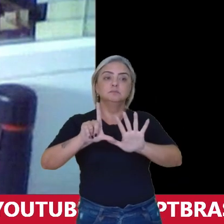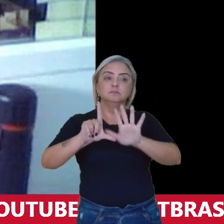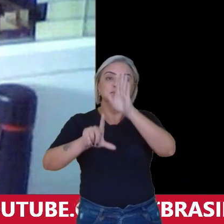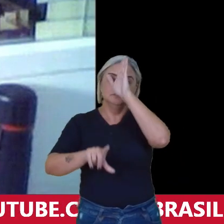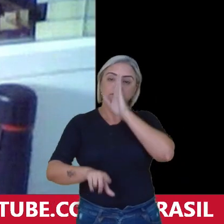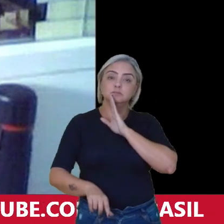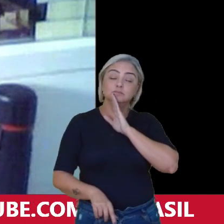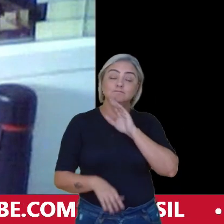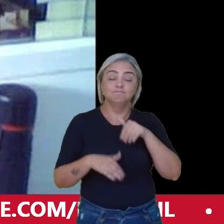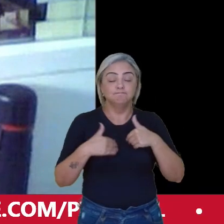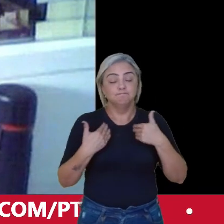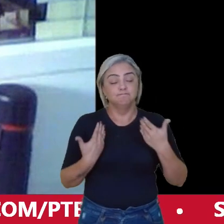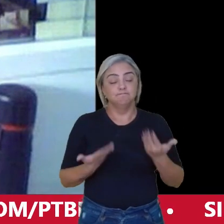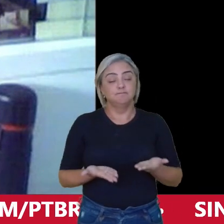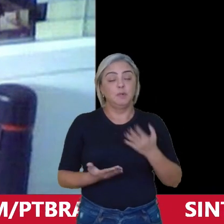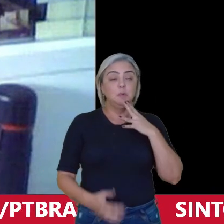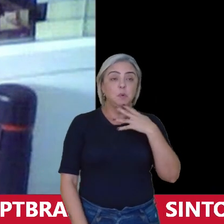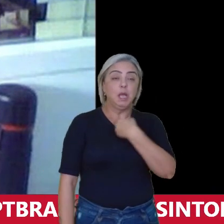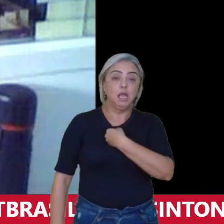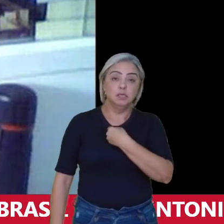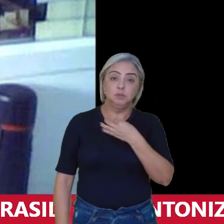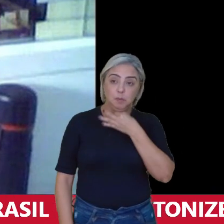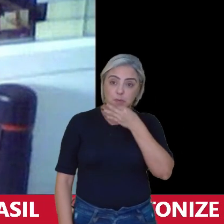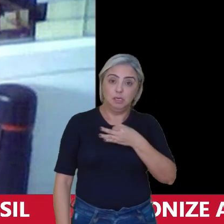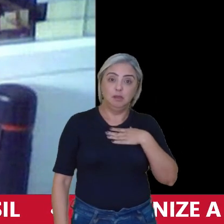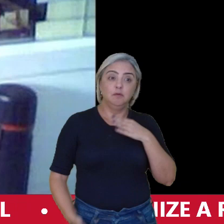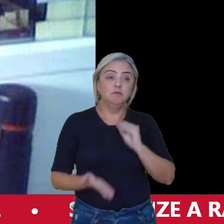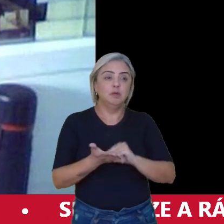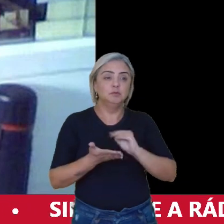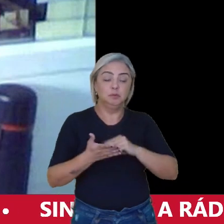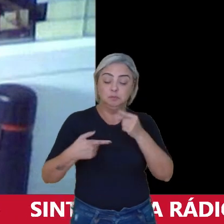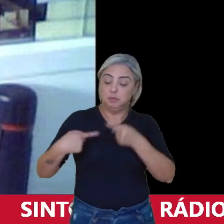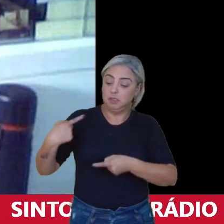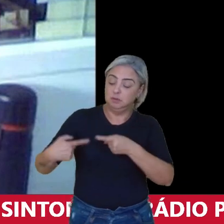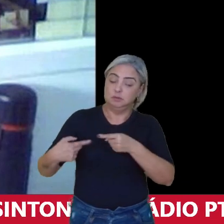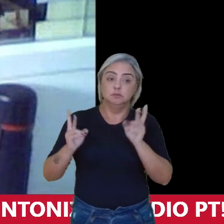gratuita. Então, me parece que faltaram